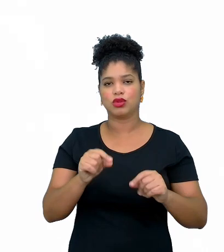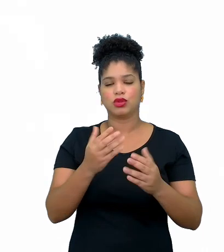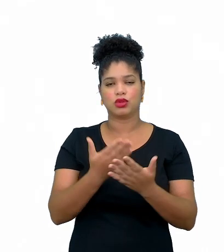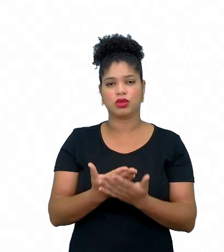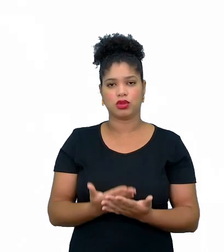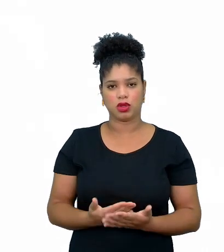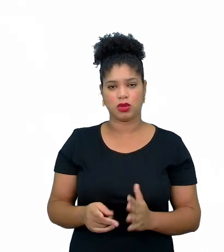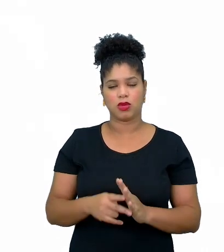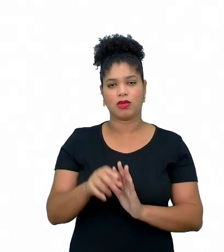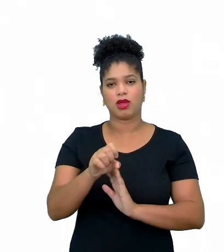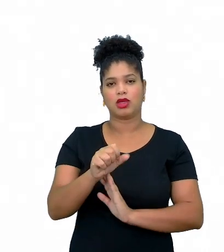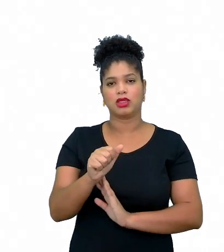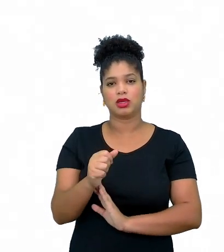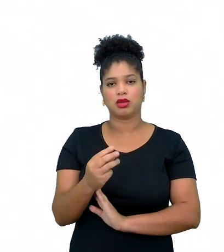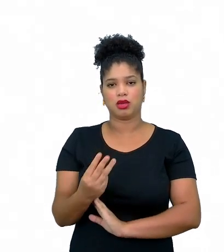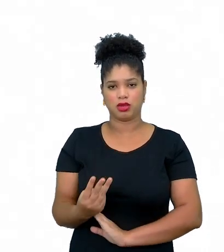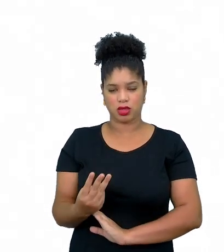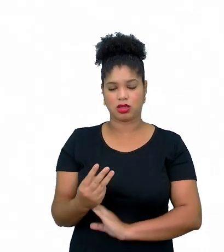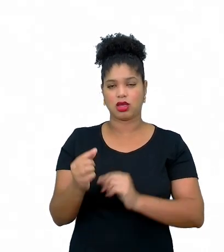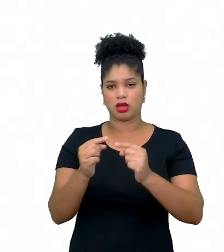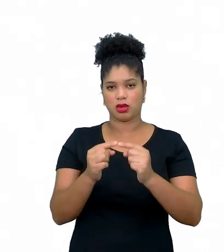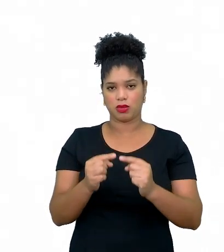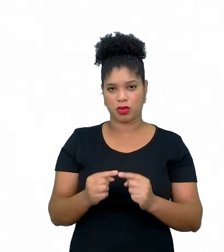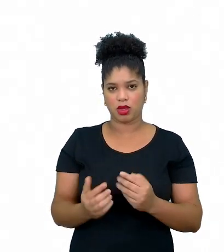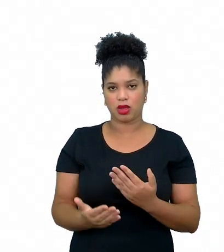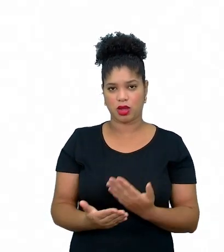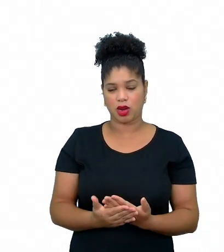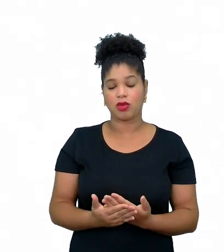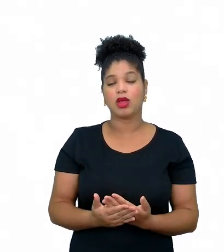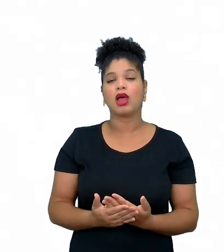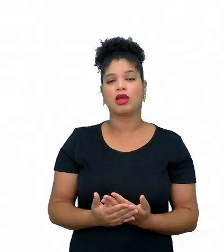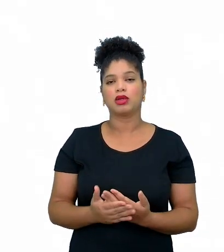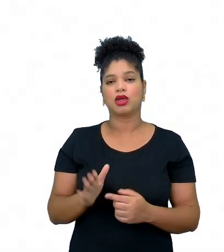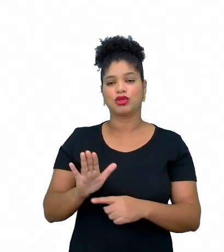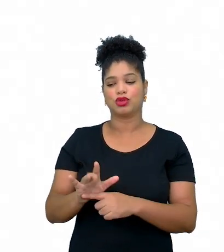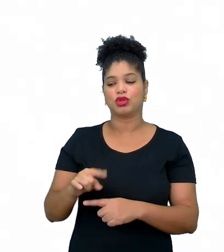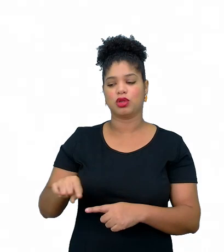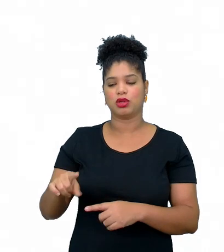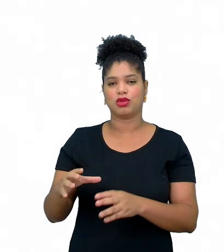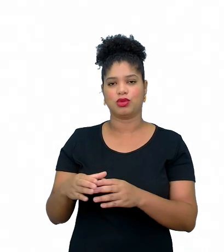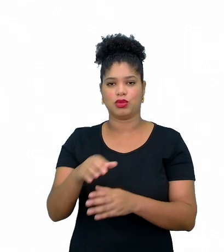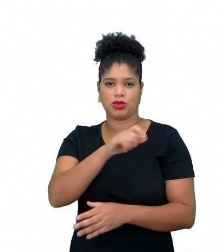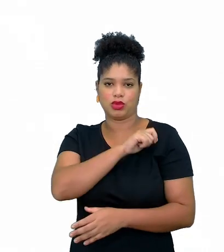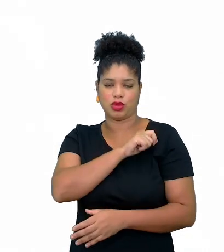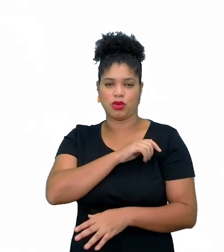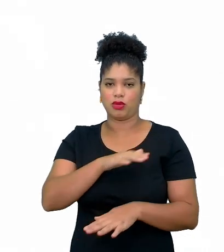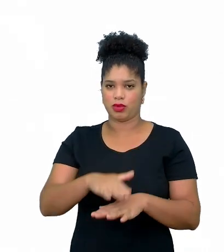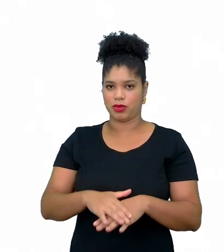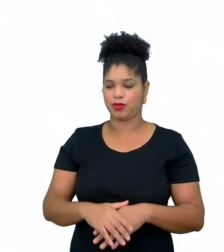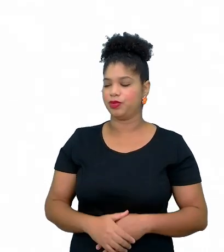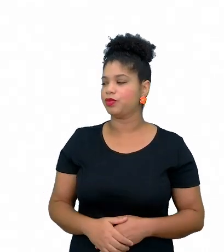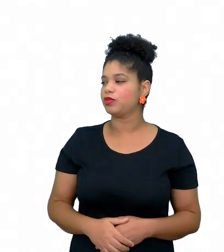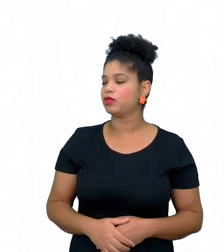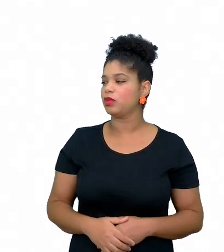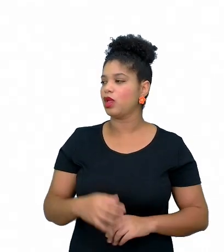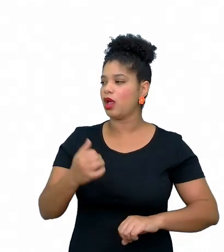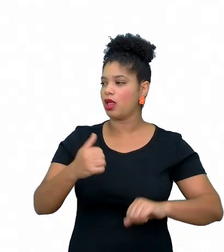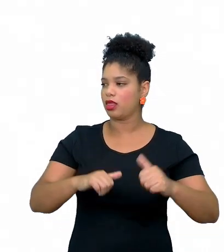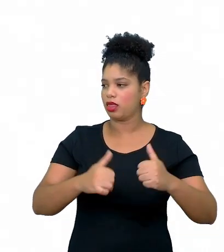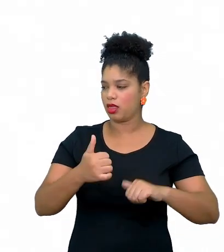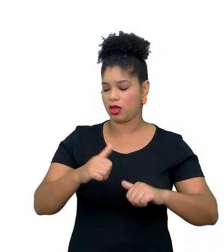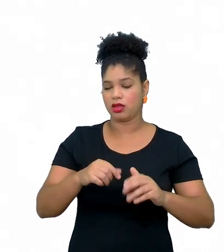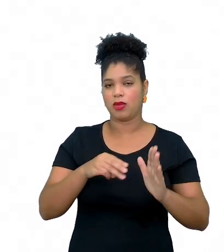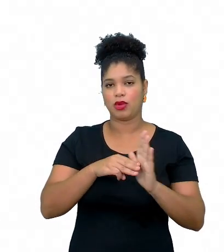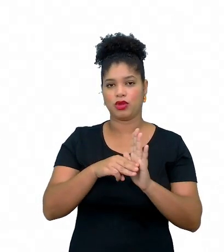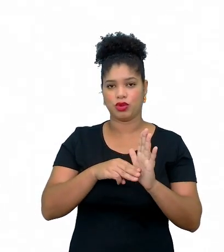habilidades necessárias que devem ser retomadas com os seus estudantes. Analisar a possibilidade do uso da metodologia rotação por estações, que